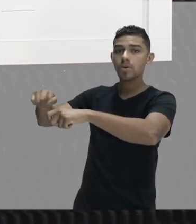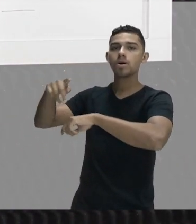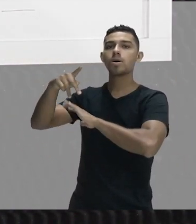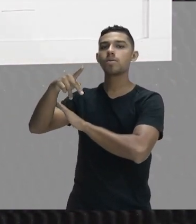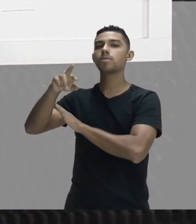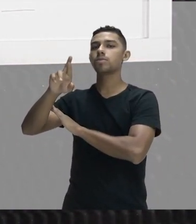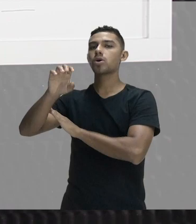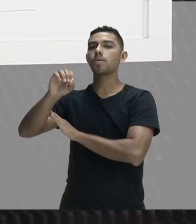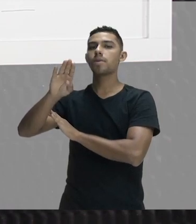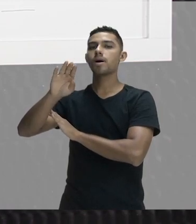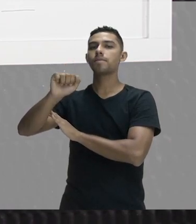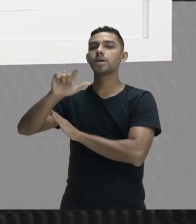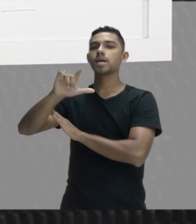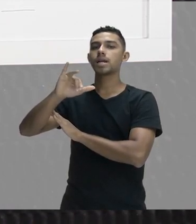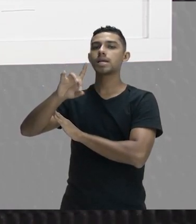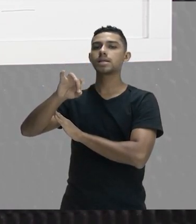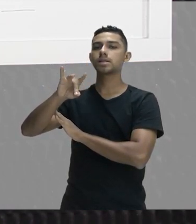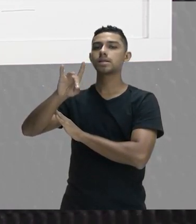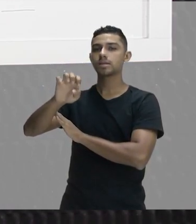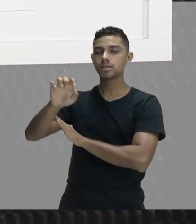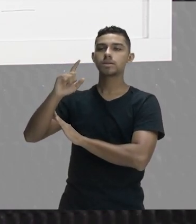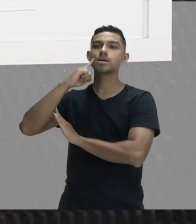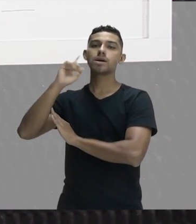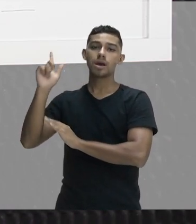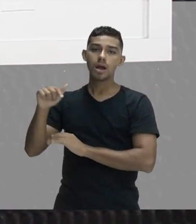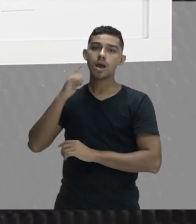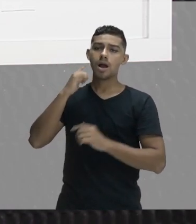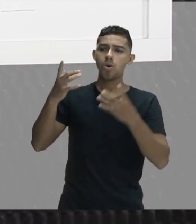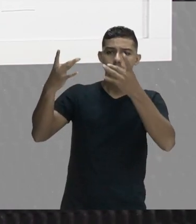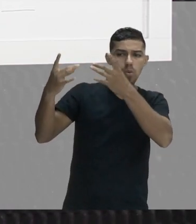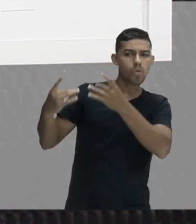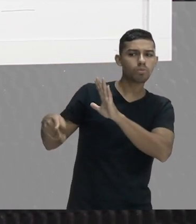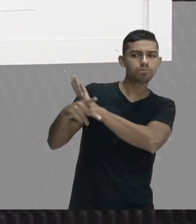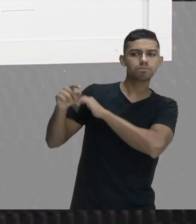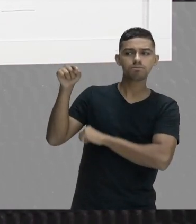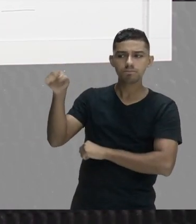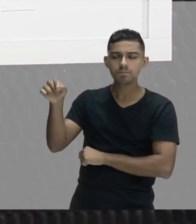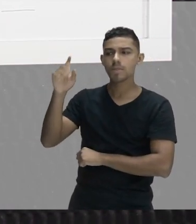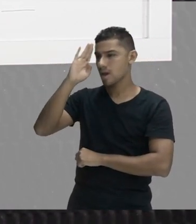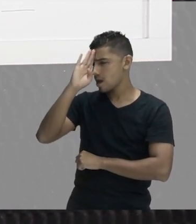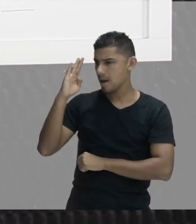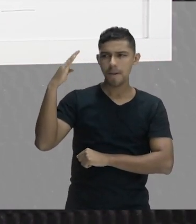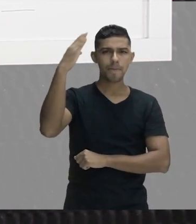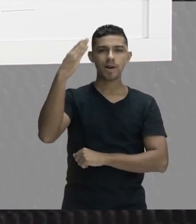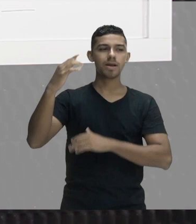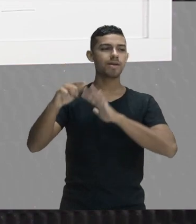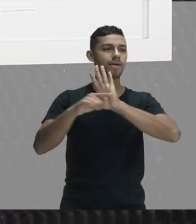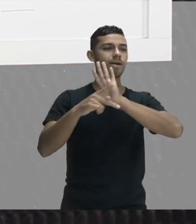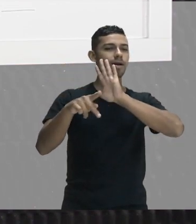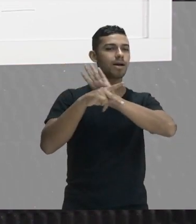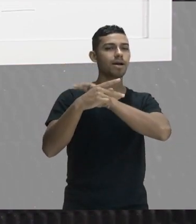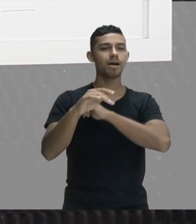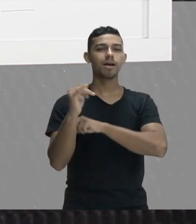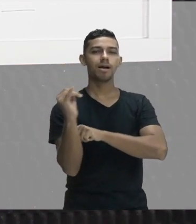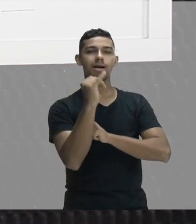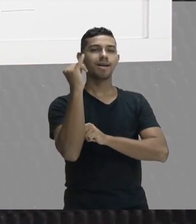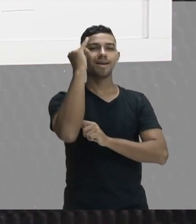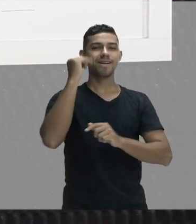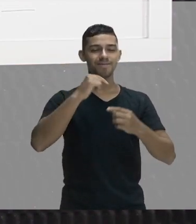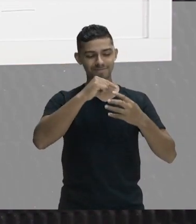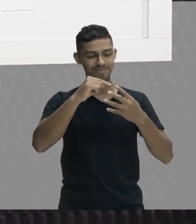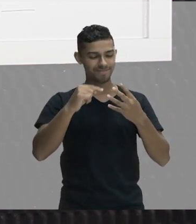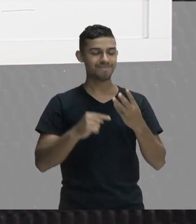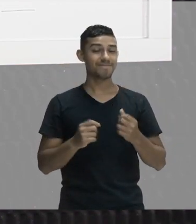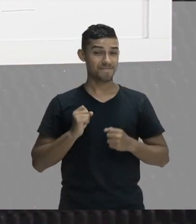Okay? Então a gente vai falar hoje especificamente do princípio fundamental da contagem. Tá? Então eu